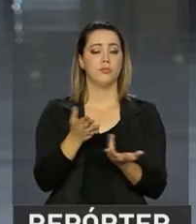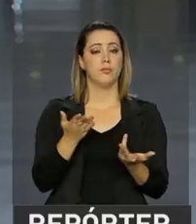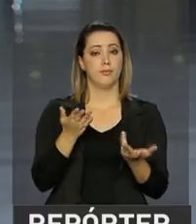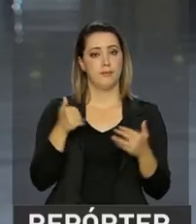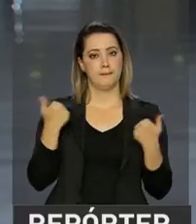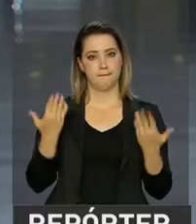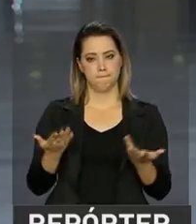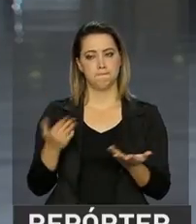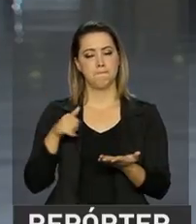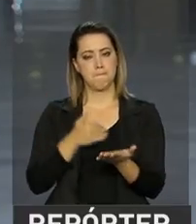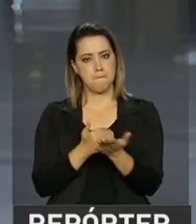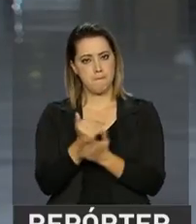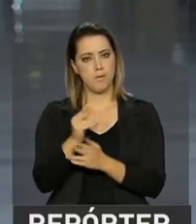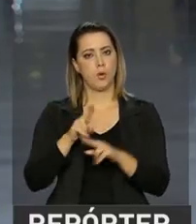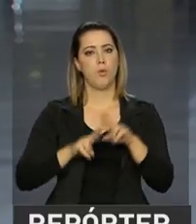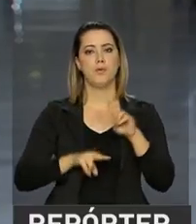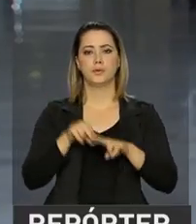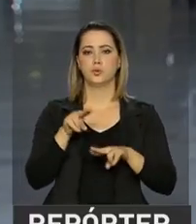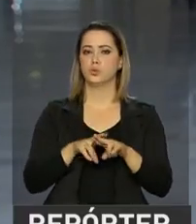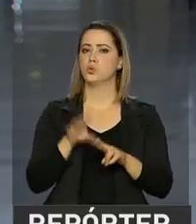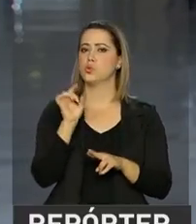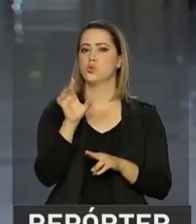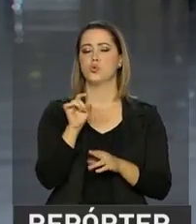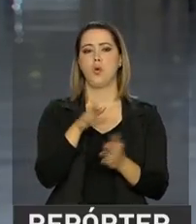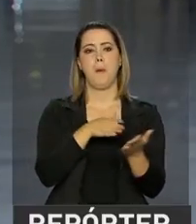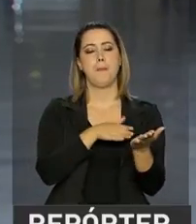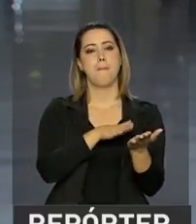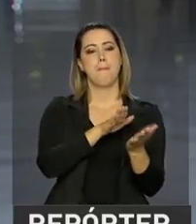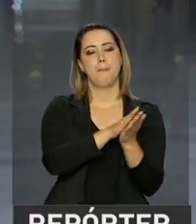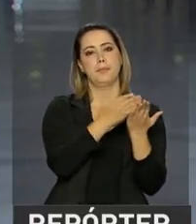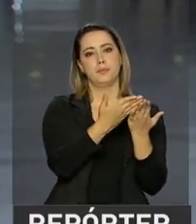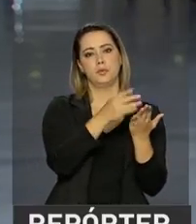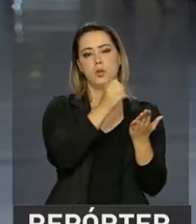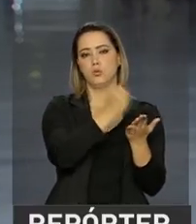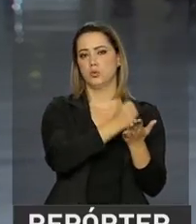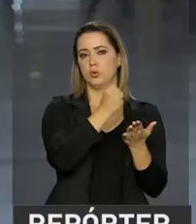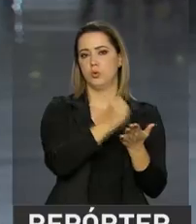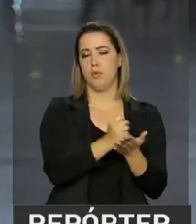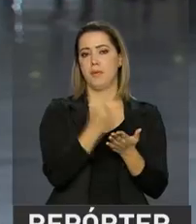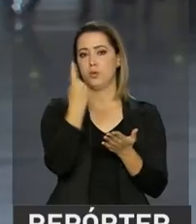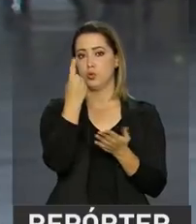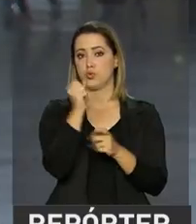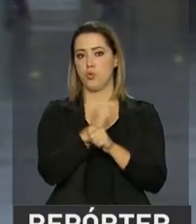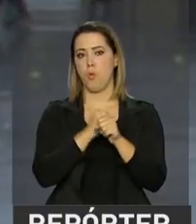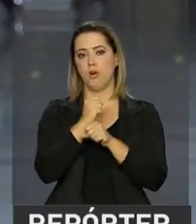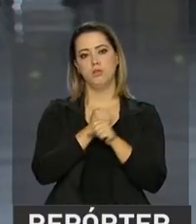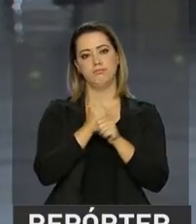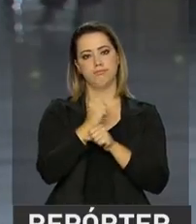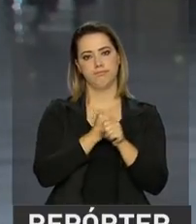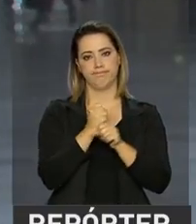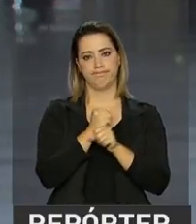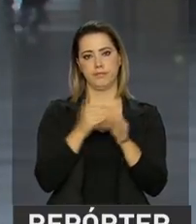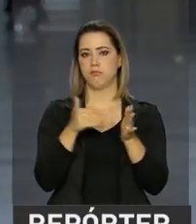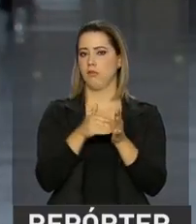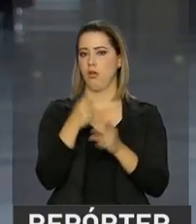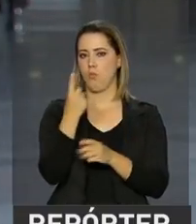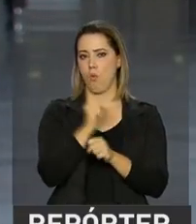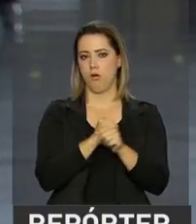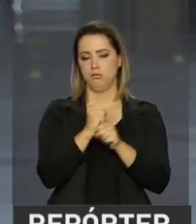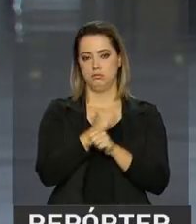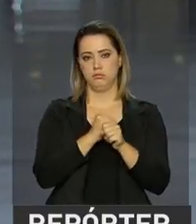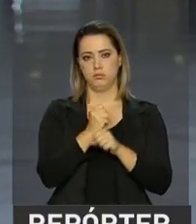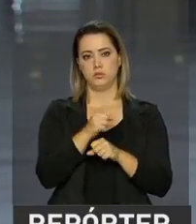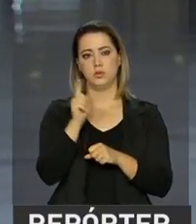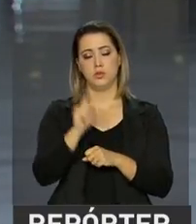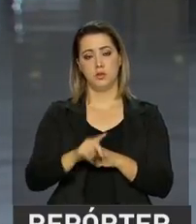está emitindo os passaportes emergenciais, que têm validade menor, 1 ano, e são utilizados, entre outros